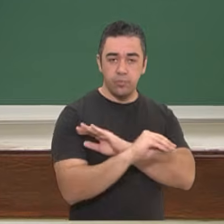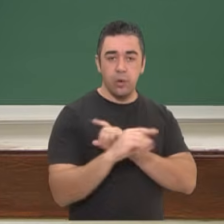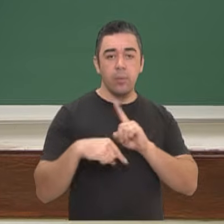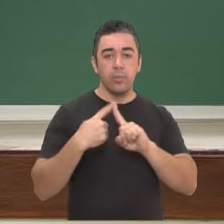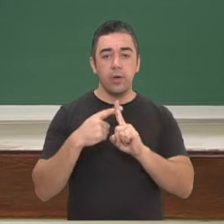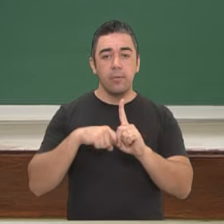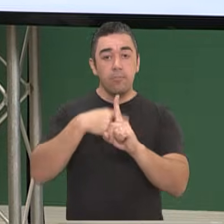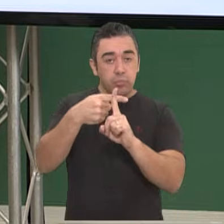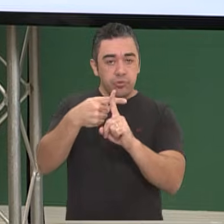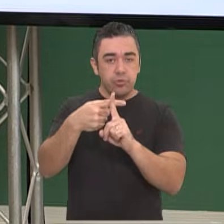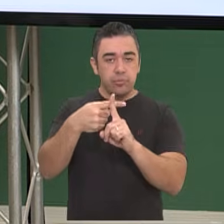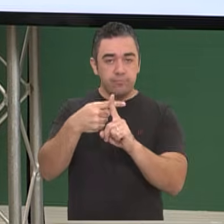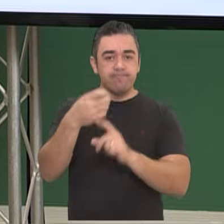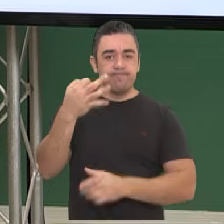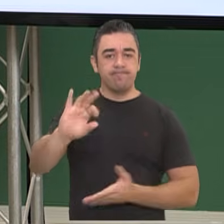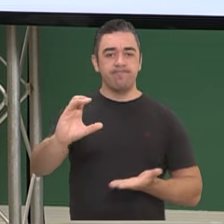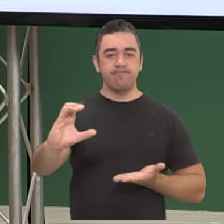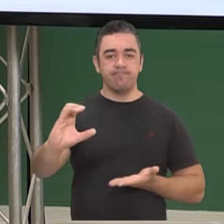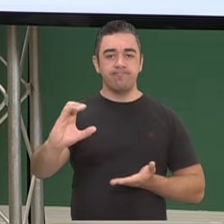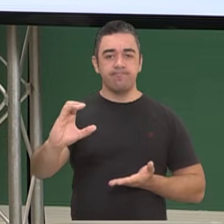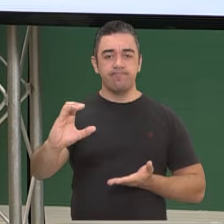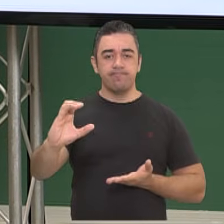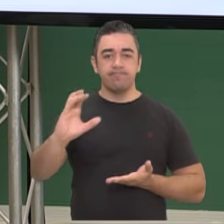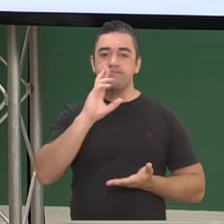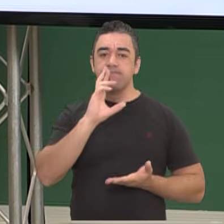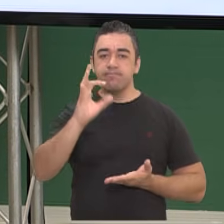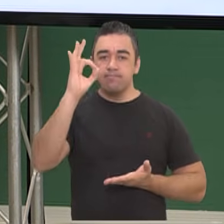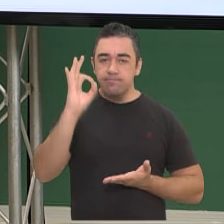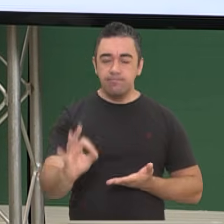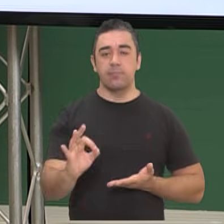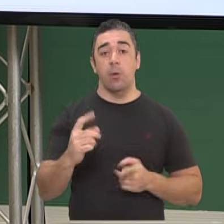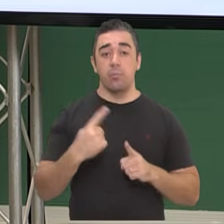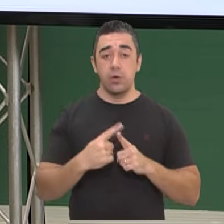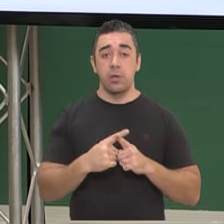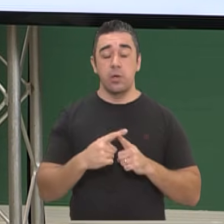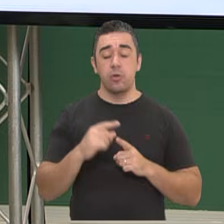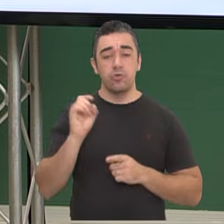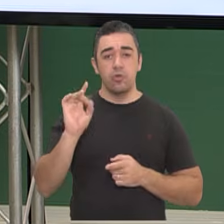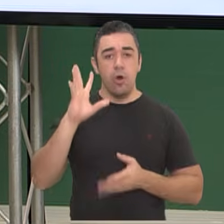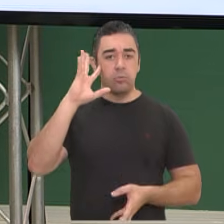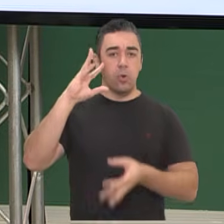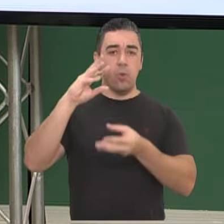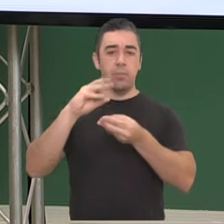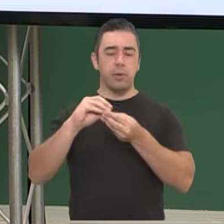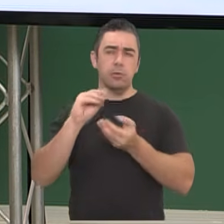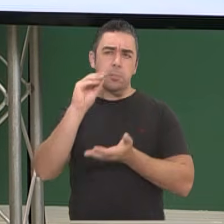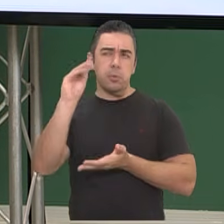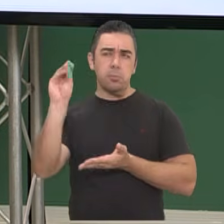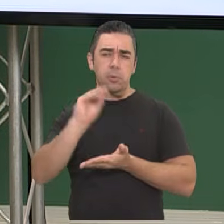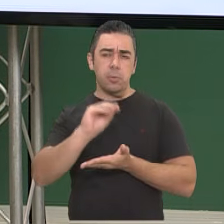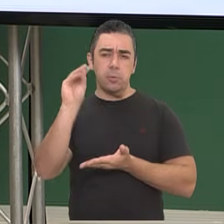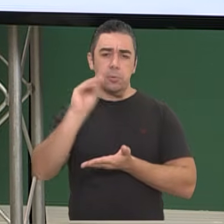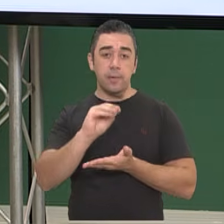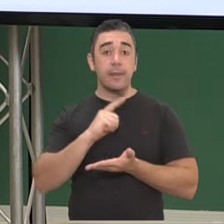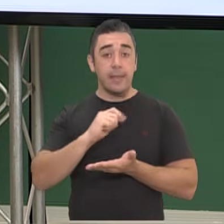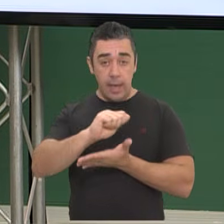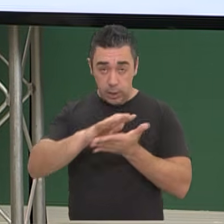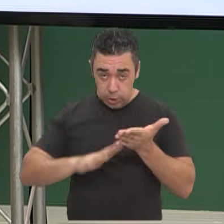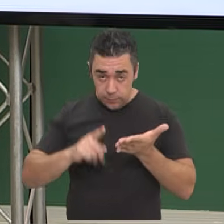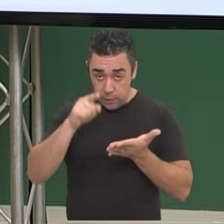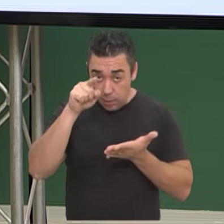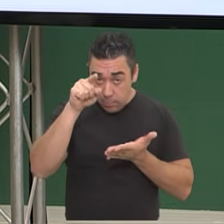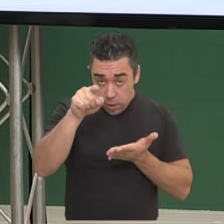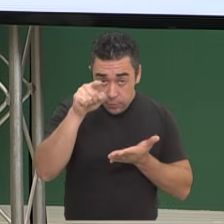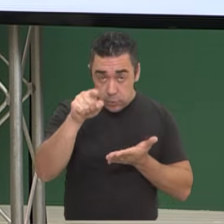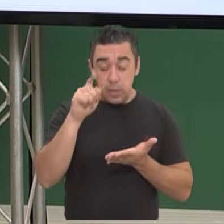RH positivo. Então, é essa a alternativa correta. Tá? Então, só interpretação. Gente, tem uma lista de exercício bem bacana